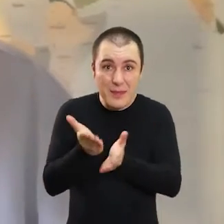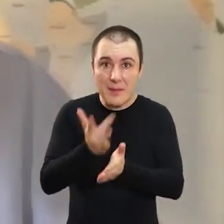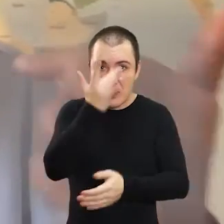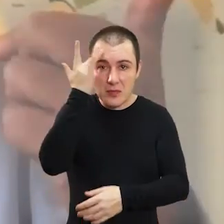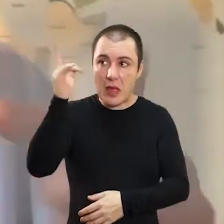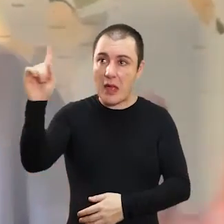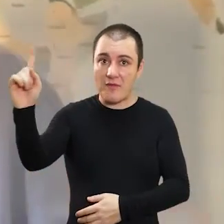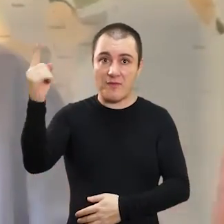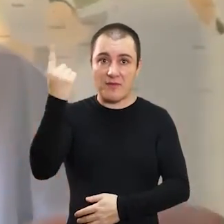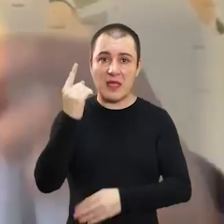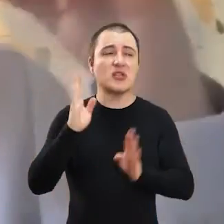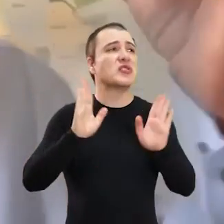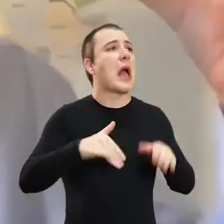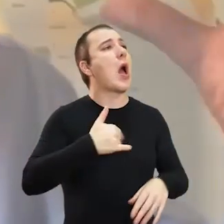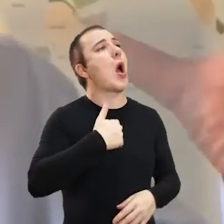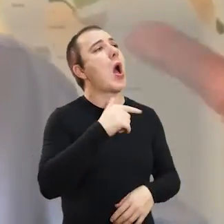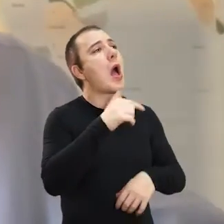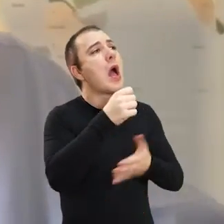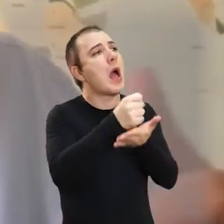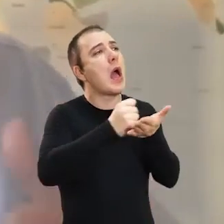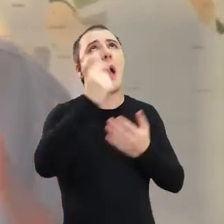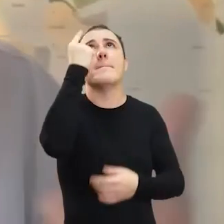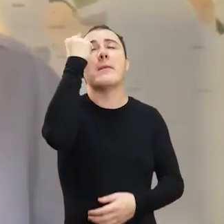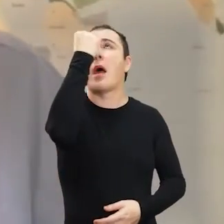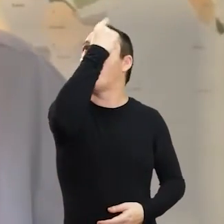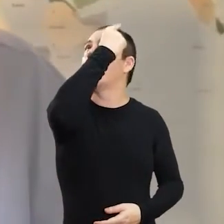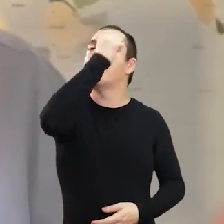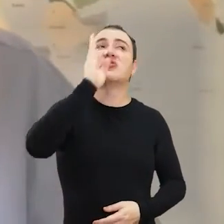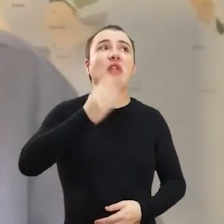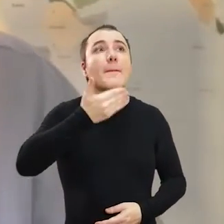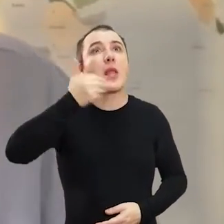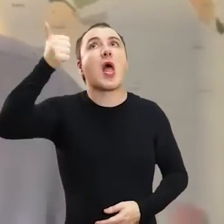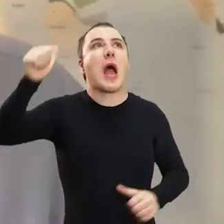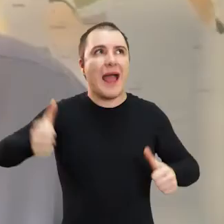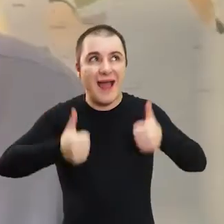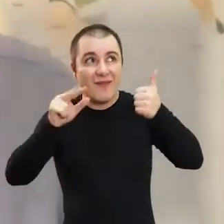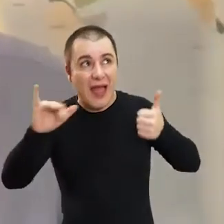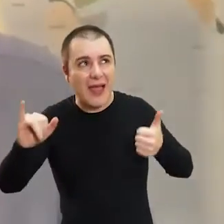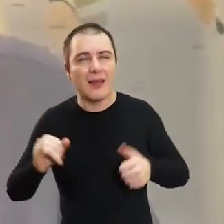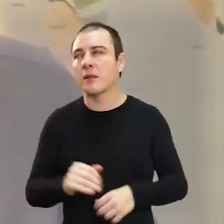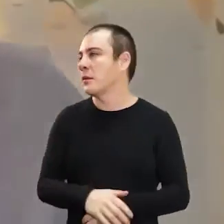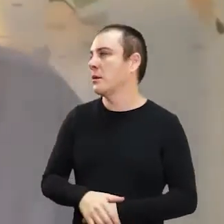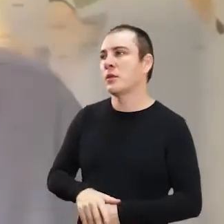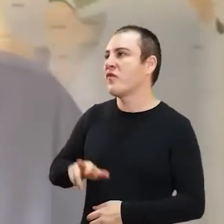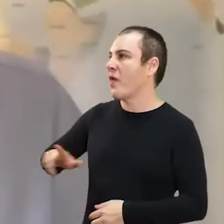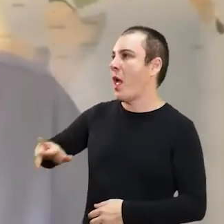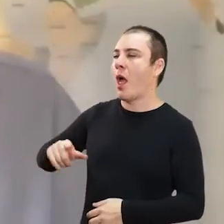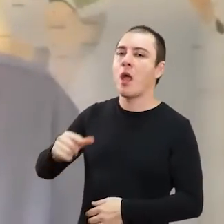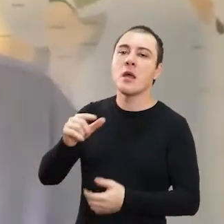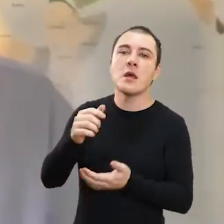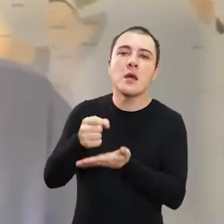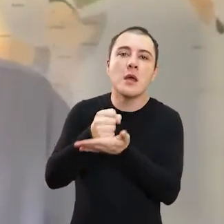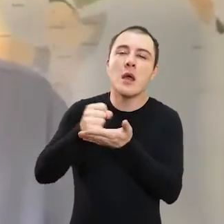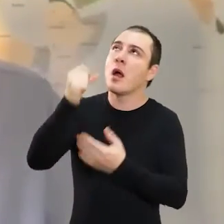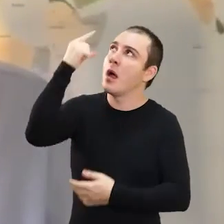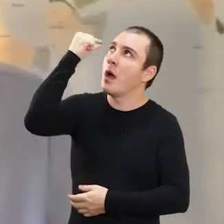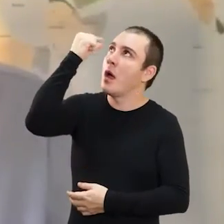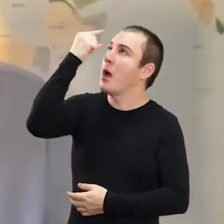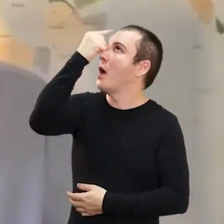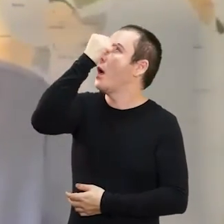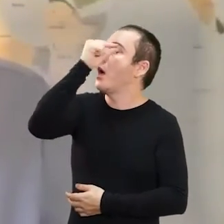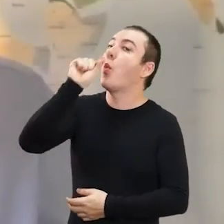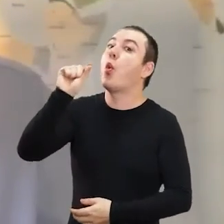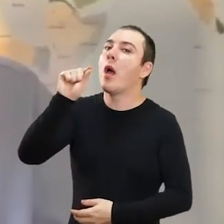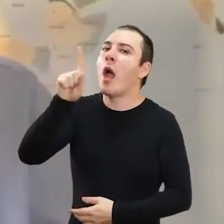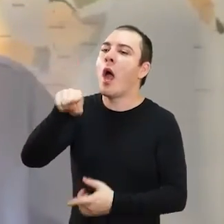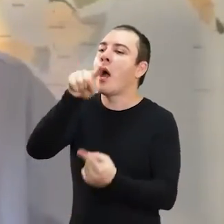a pessoa vir, às vezes chega, doutor, estou pingando esse colírio, mas não está melhorando a visão, mas não vai melhorar. O colírio, esse